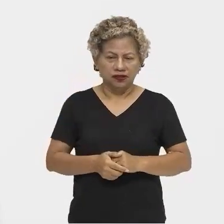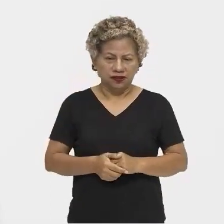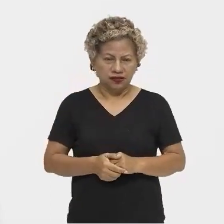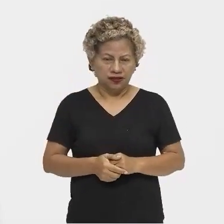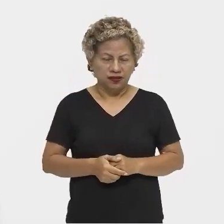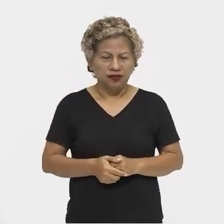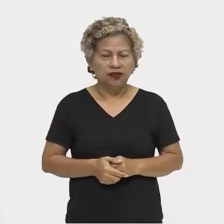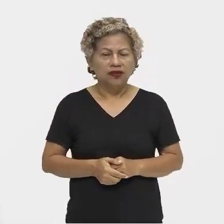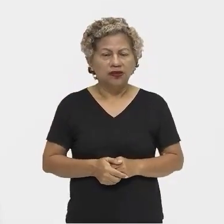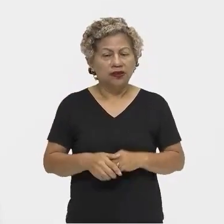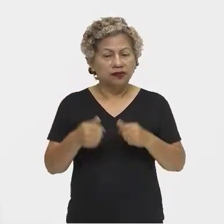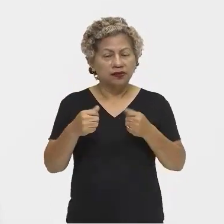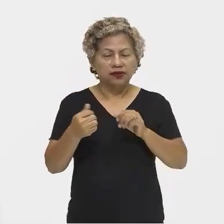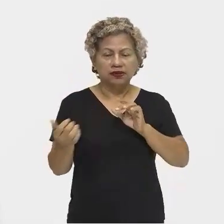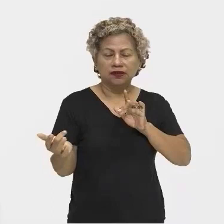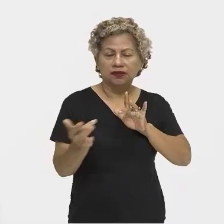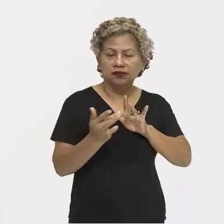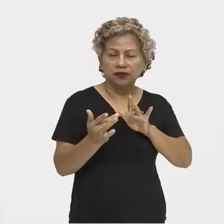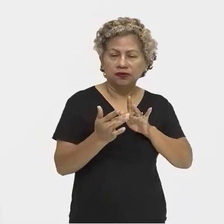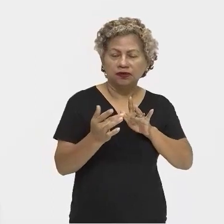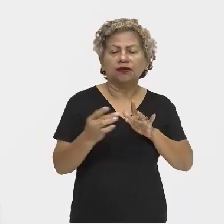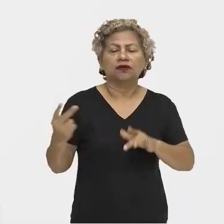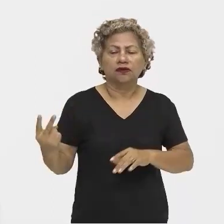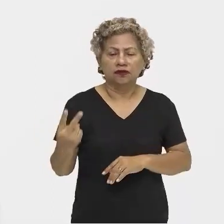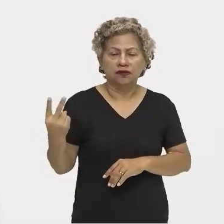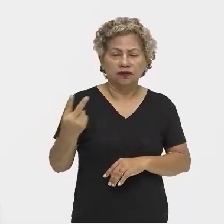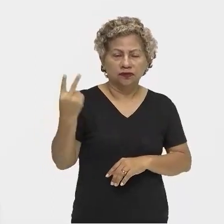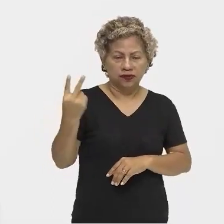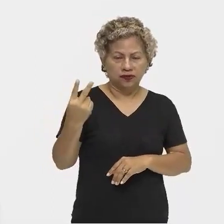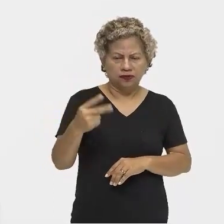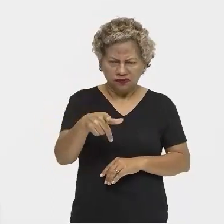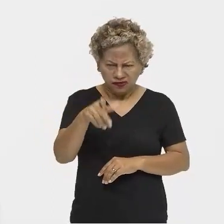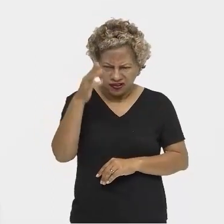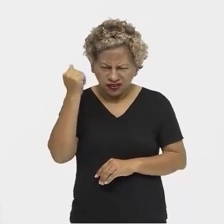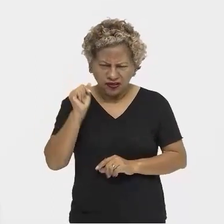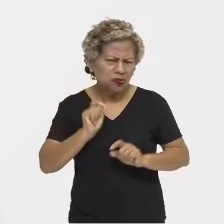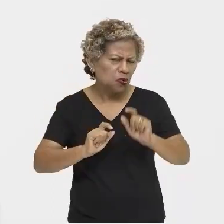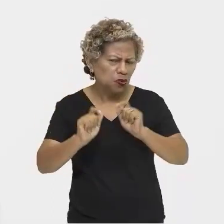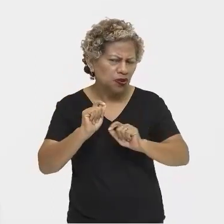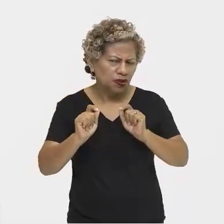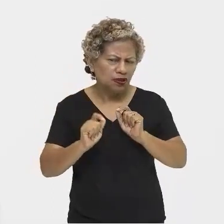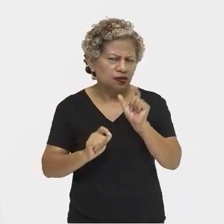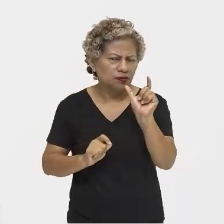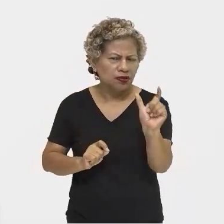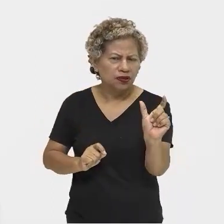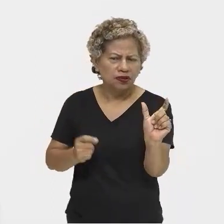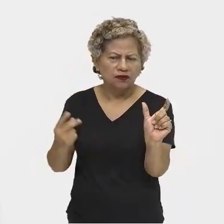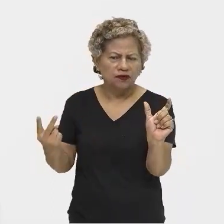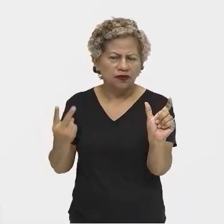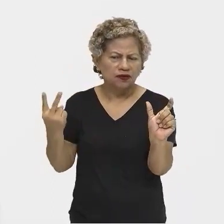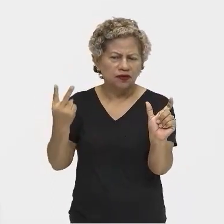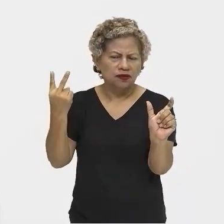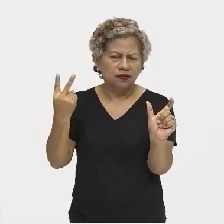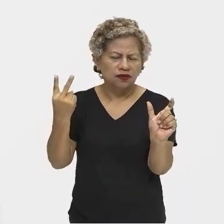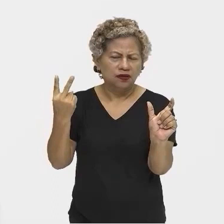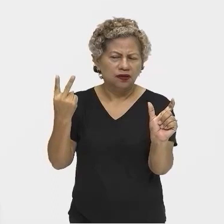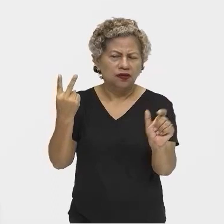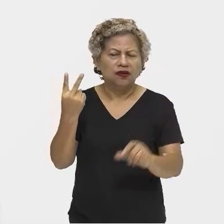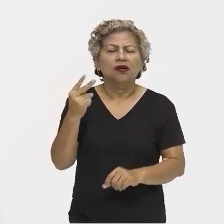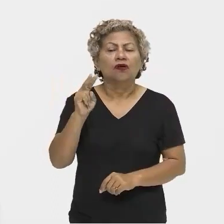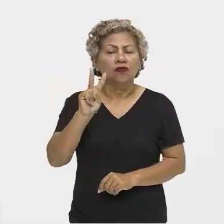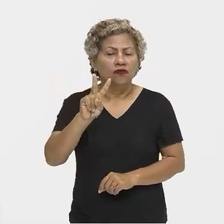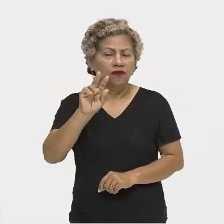em contato com os nossos valores. Vocês sabem que são valores? Principalmente os valores